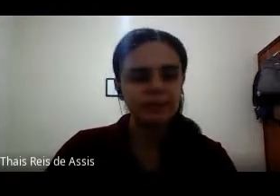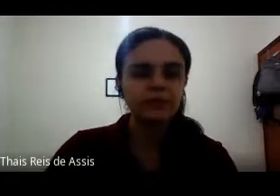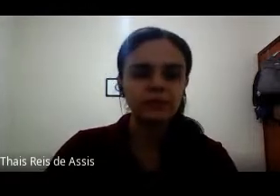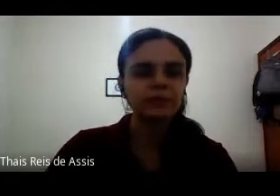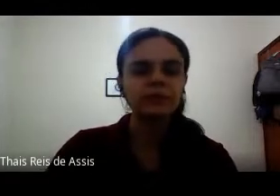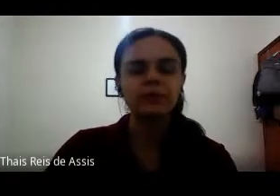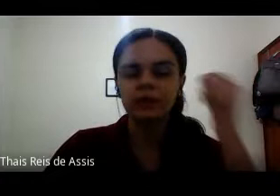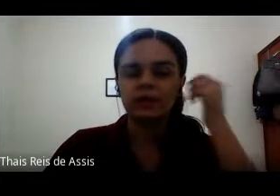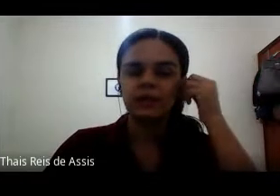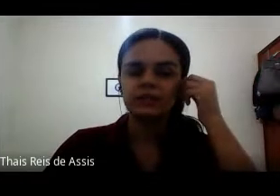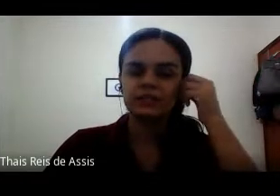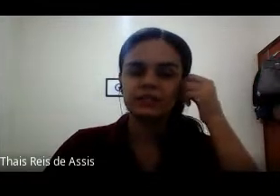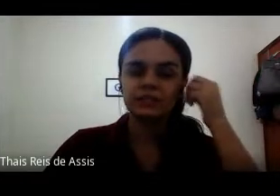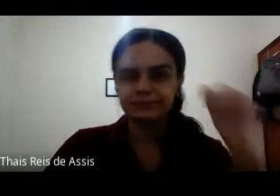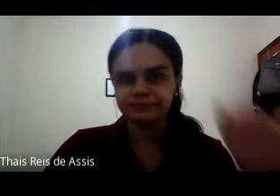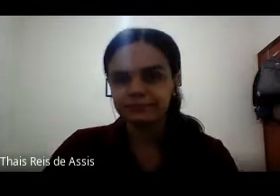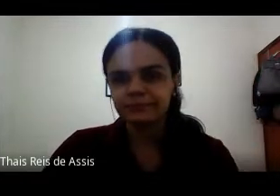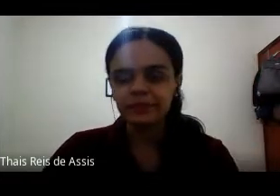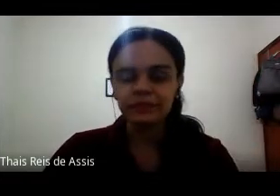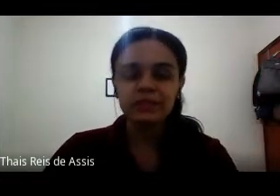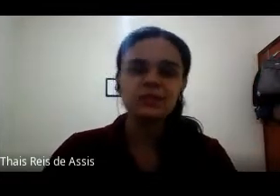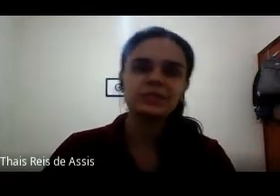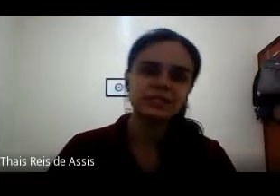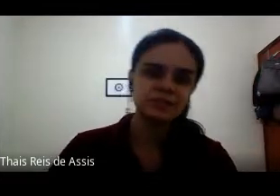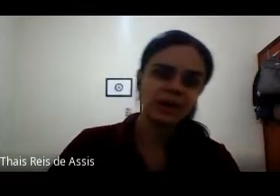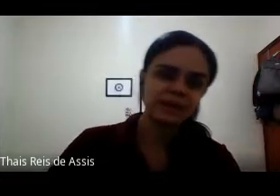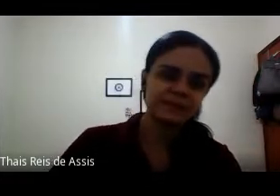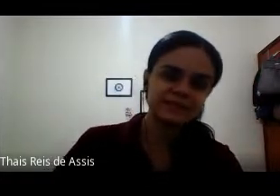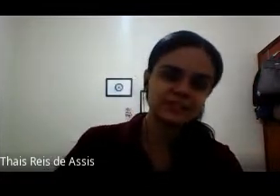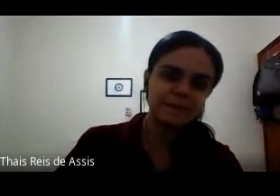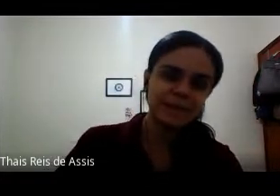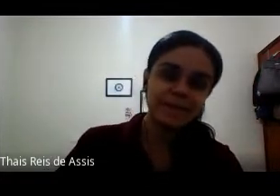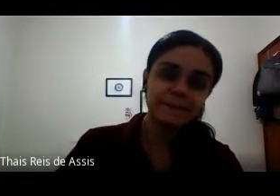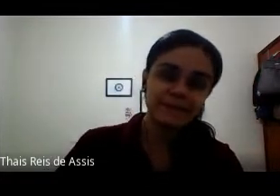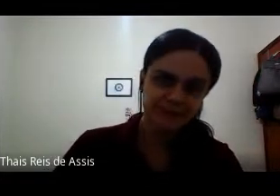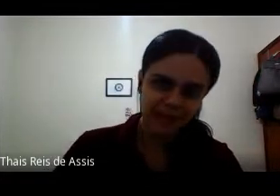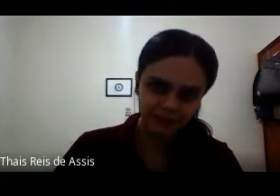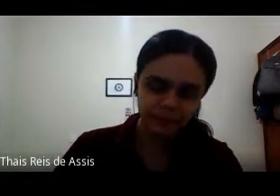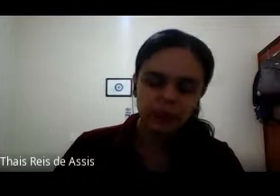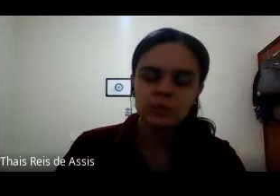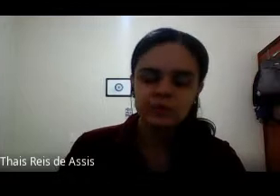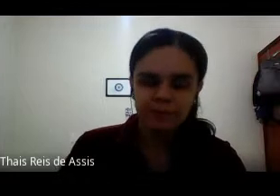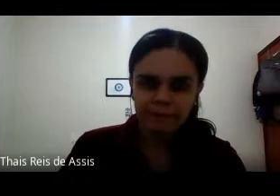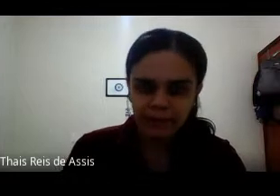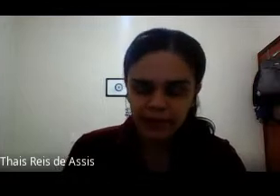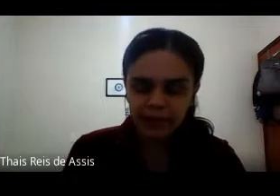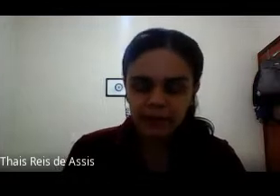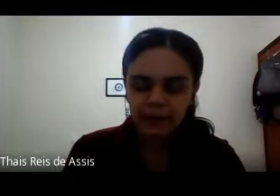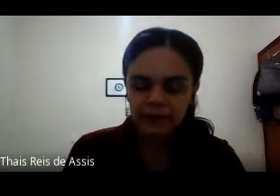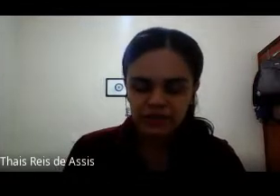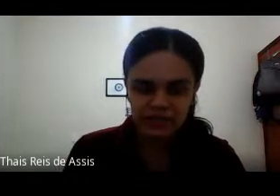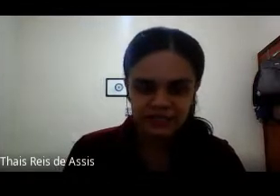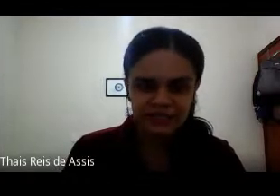quer aprender? O Google, ele te ensina. Então, nesse contexto, a escola ela precisa de repensar o seu papel, que ela